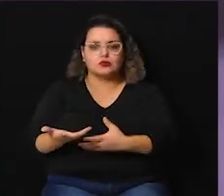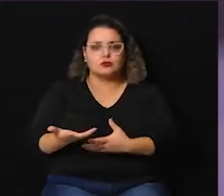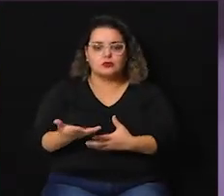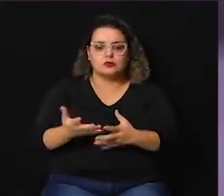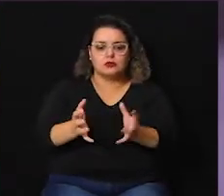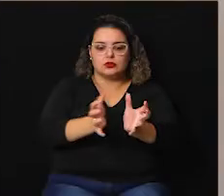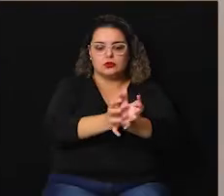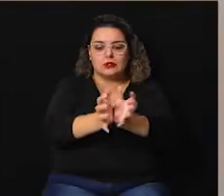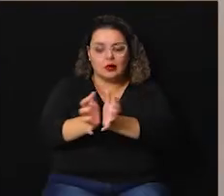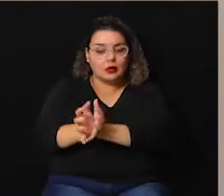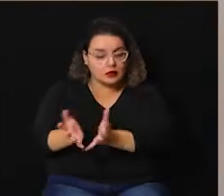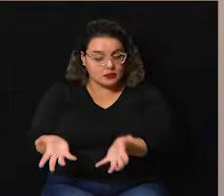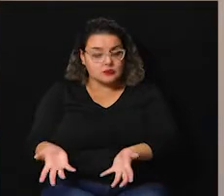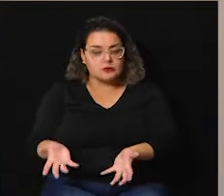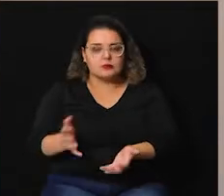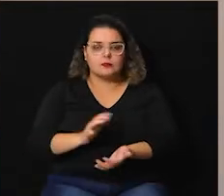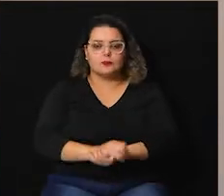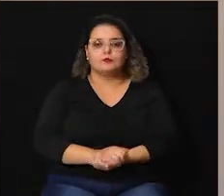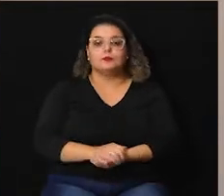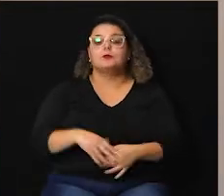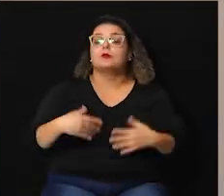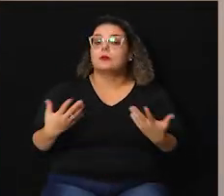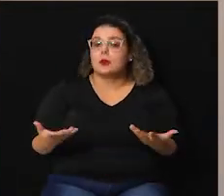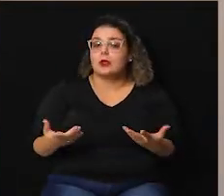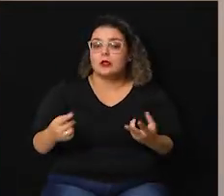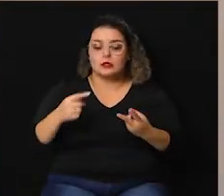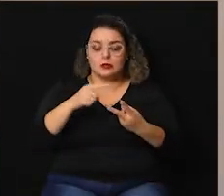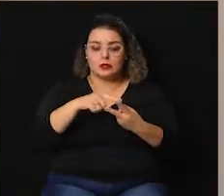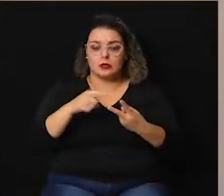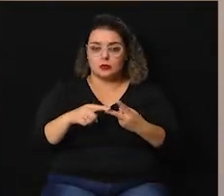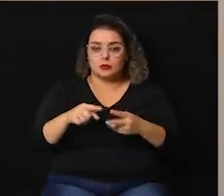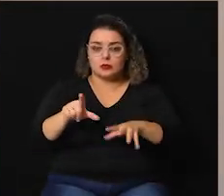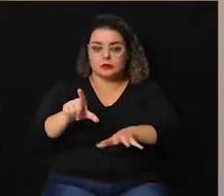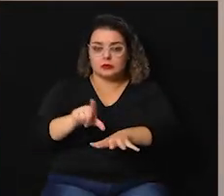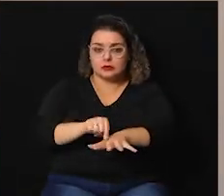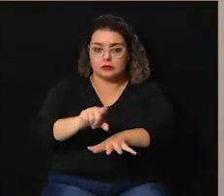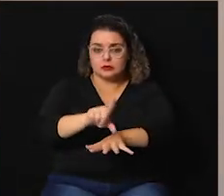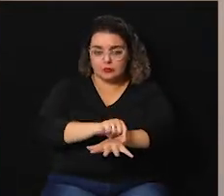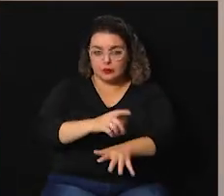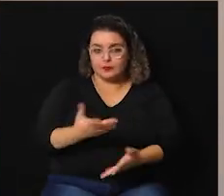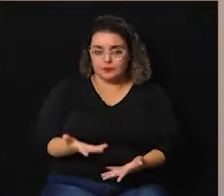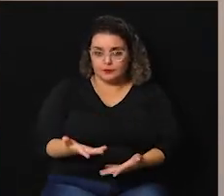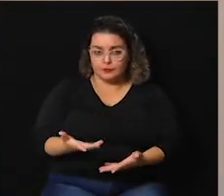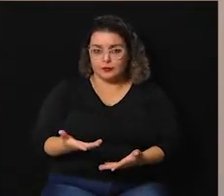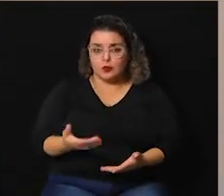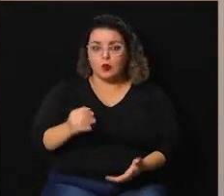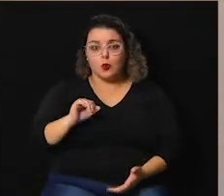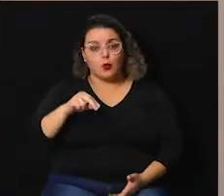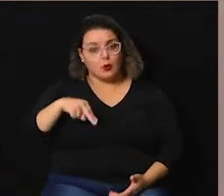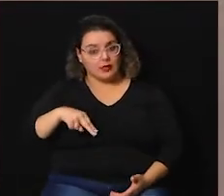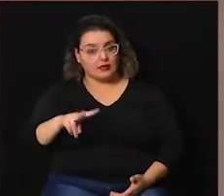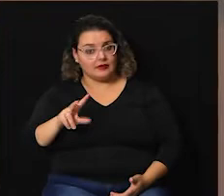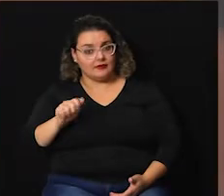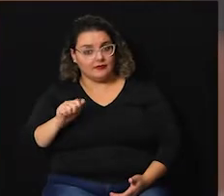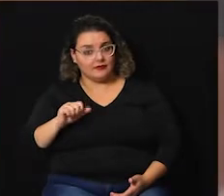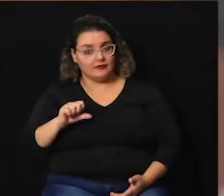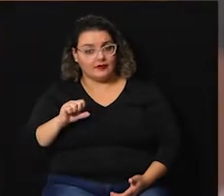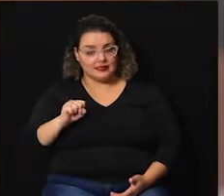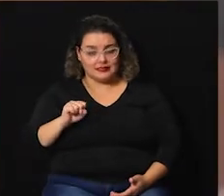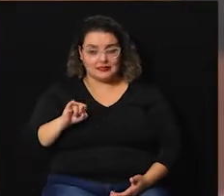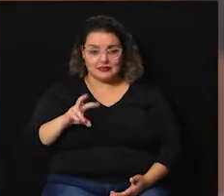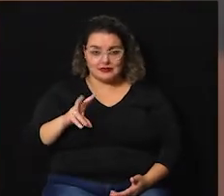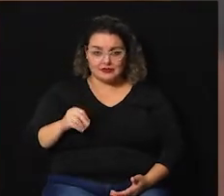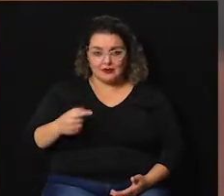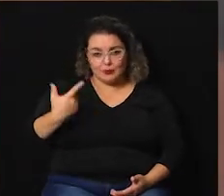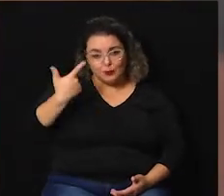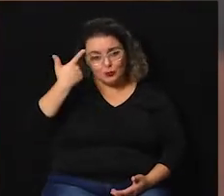funciona? Então, nesses casos, existem duas vertentes. O tratamento chamado invasivo, com injeções,